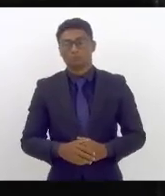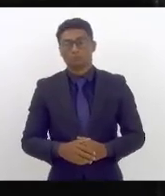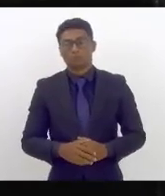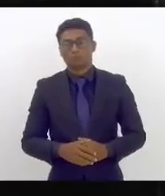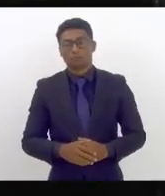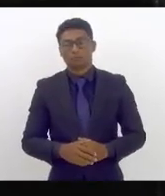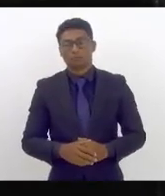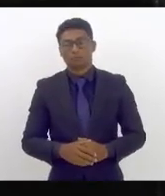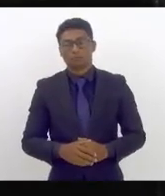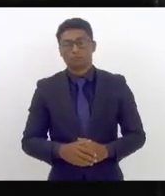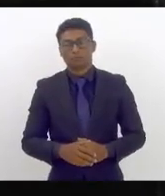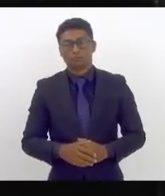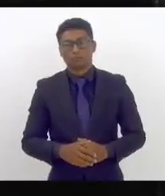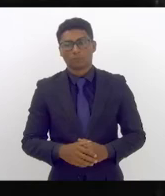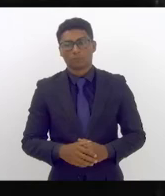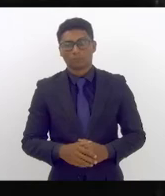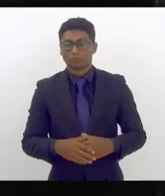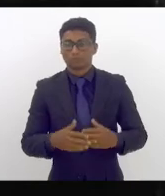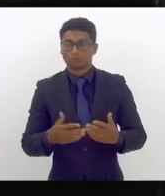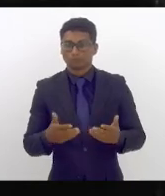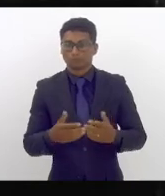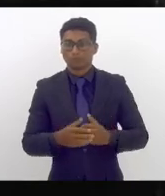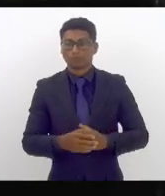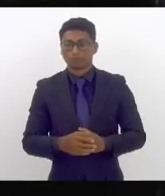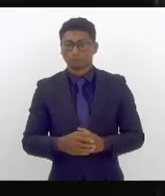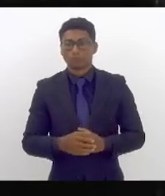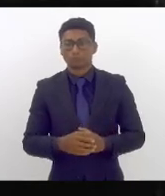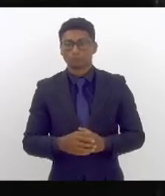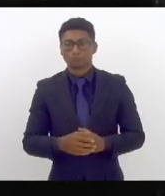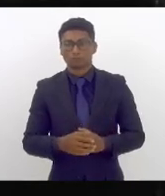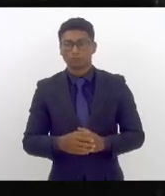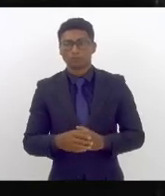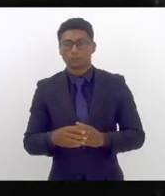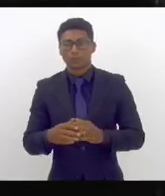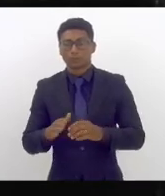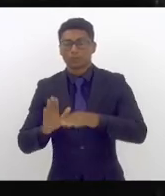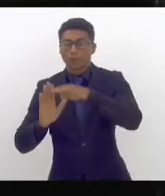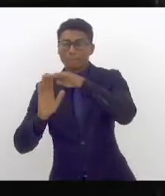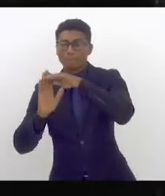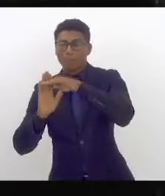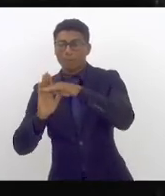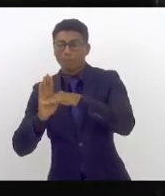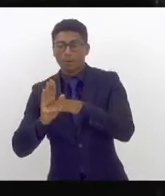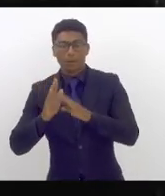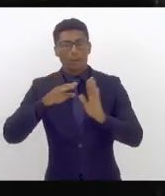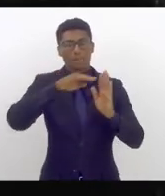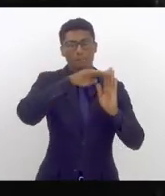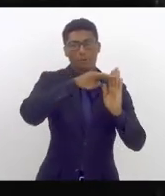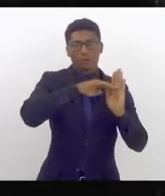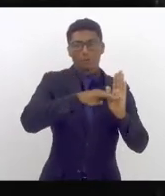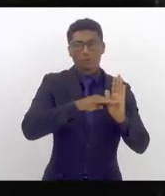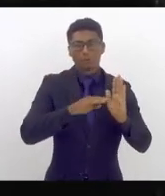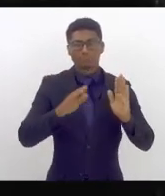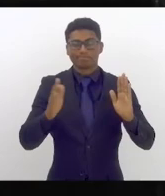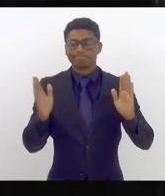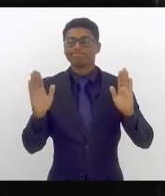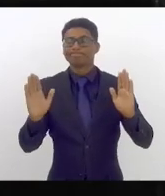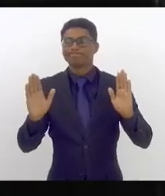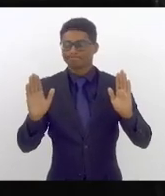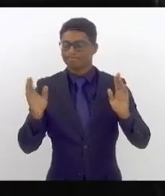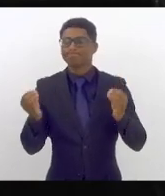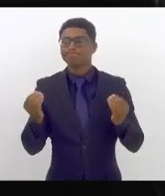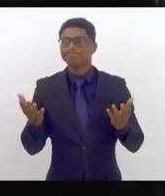fato ter através de ambos esses programas o convívio parlamentar o convívio